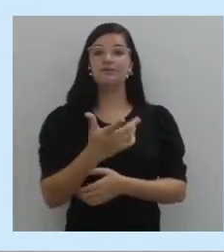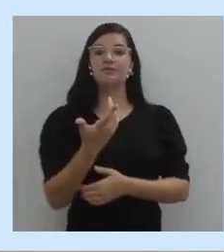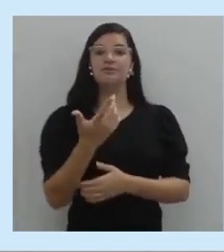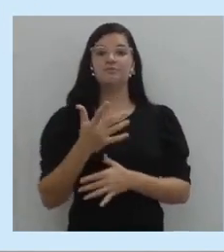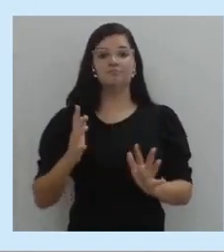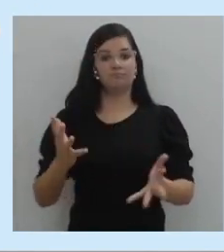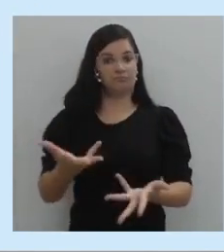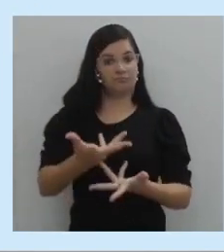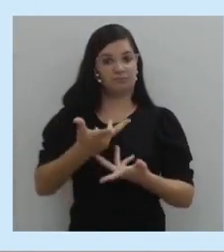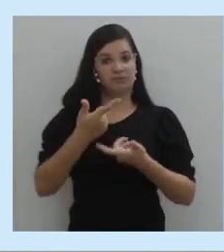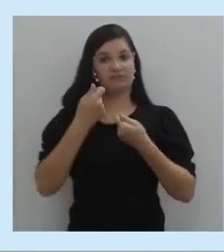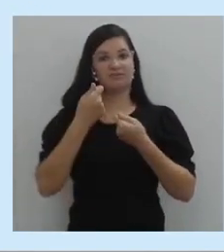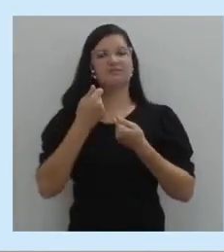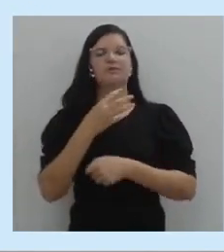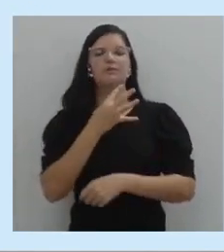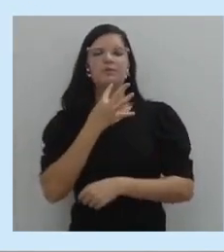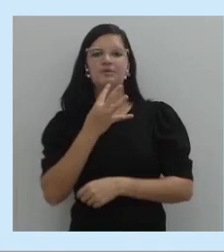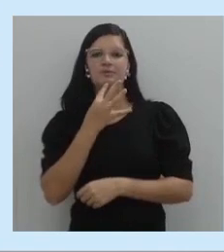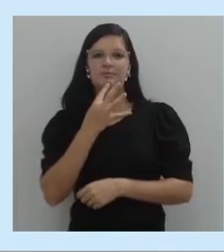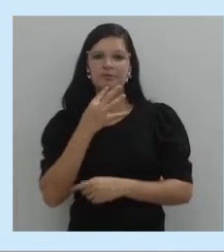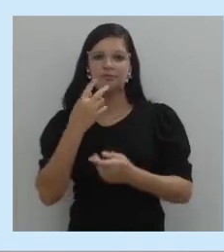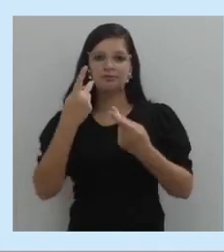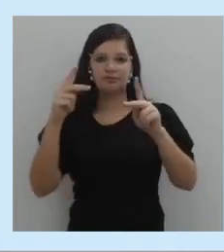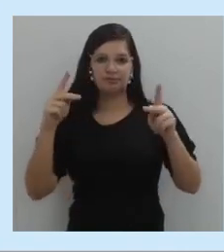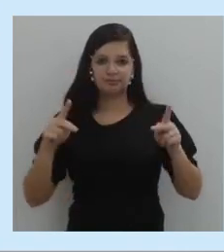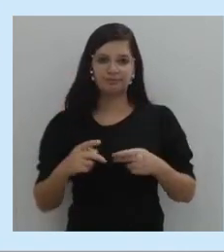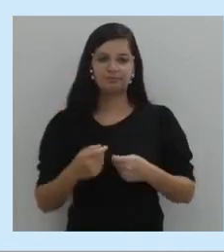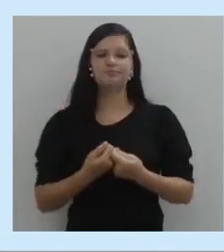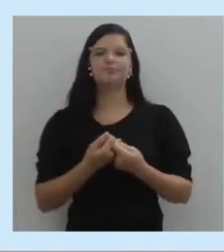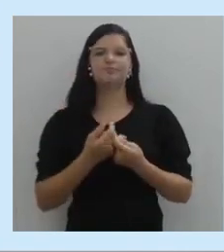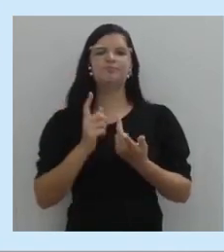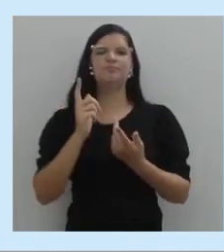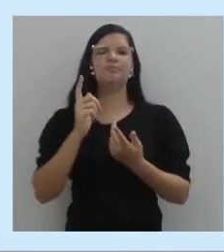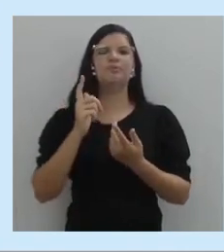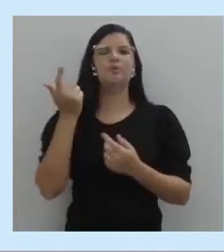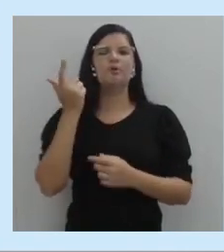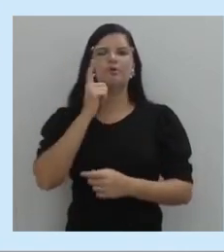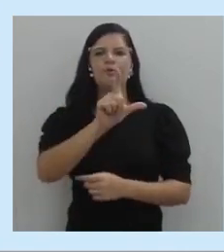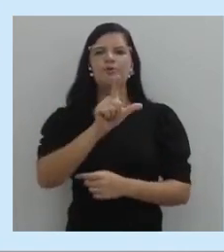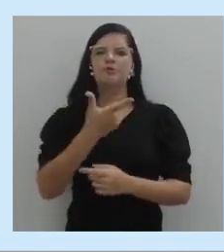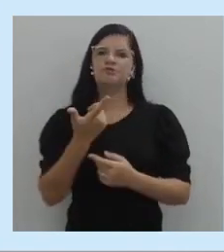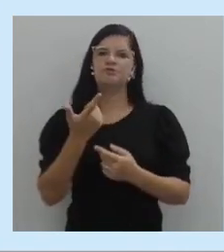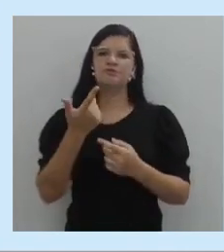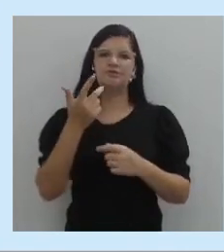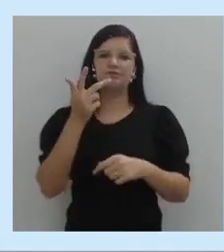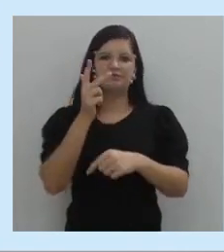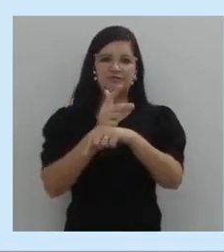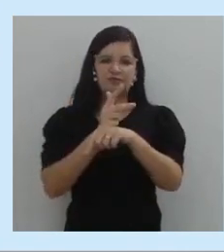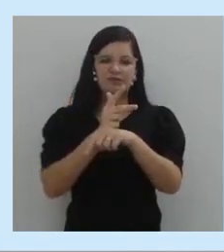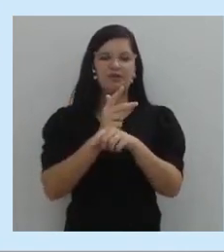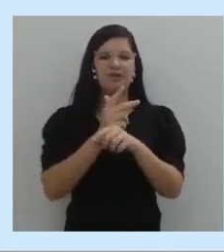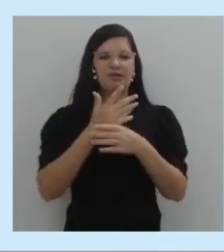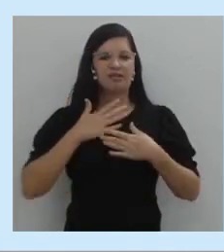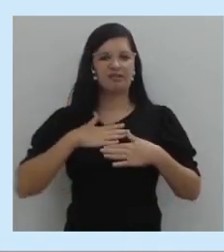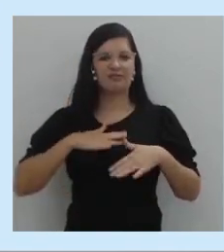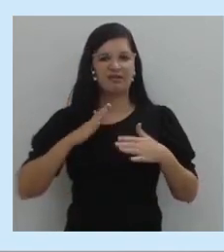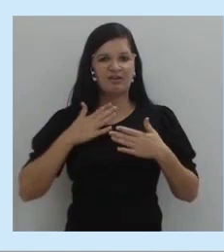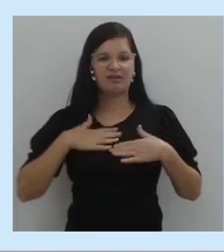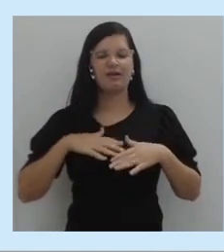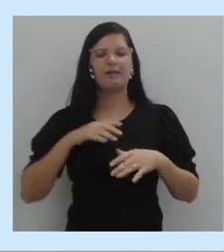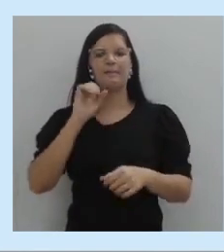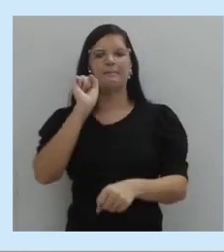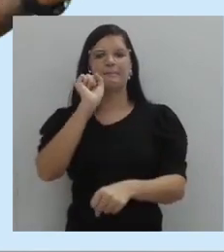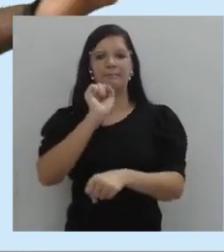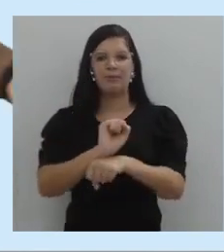conseguir potencializar o nível de conhecimento de vocês. Recursos que você consegue aí deixar o vídeo mais lento, você consegue